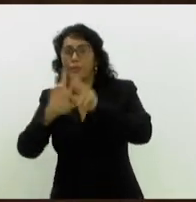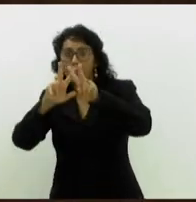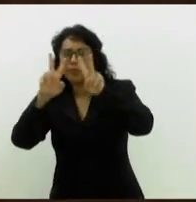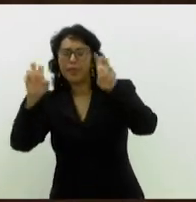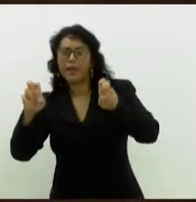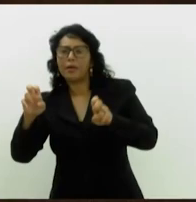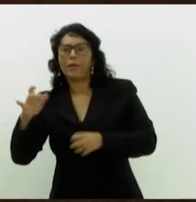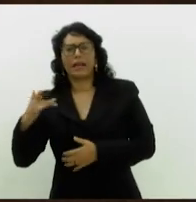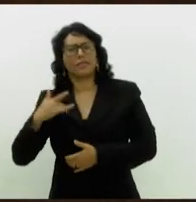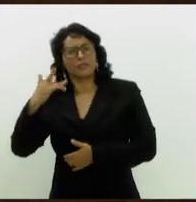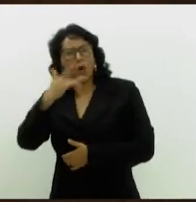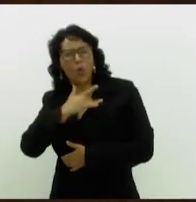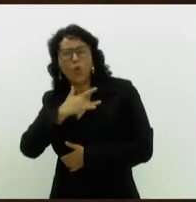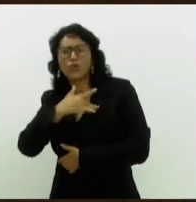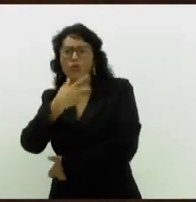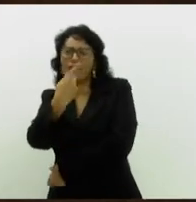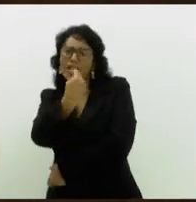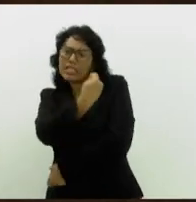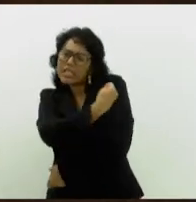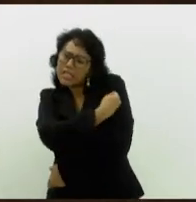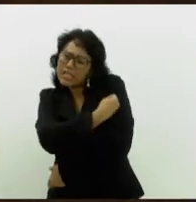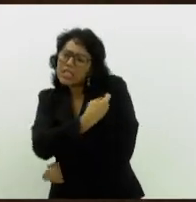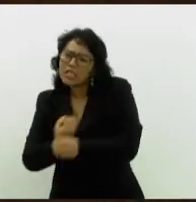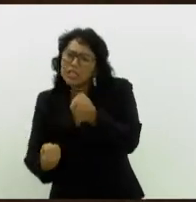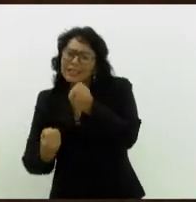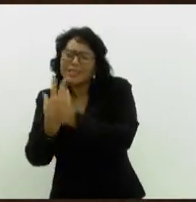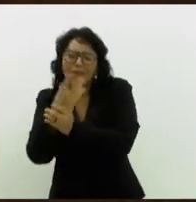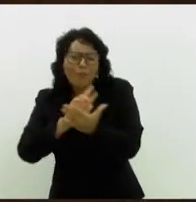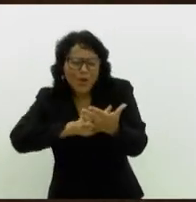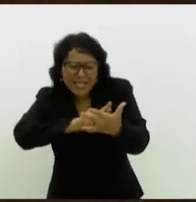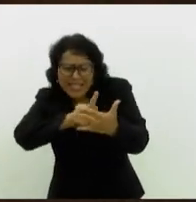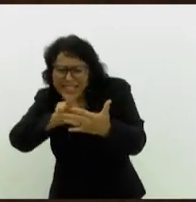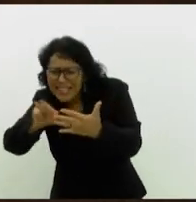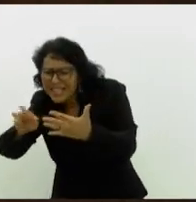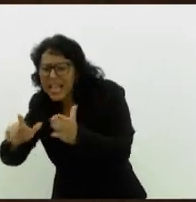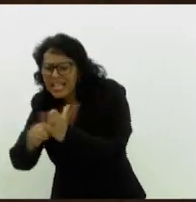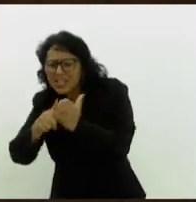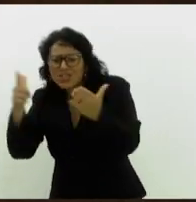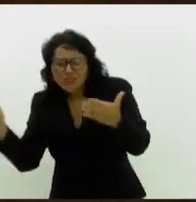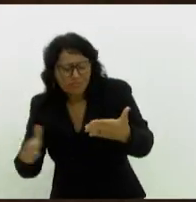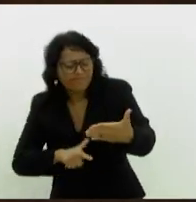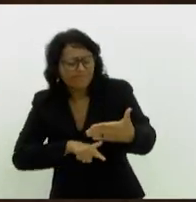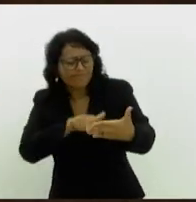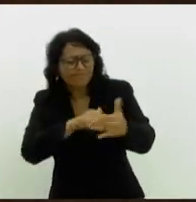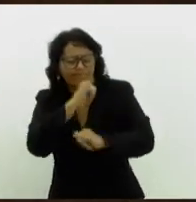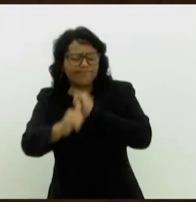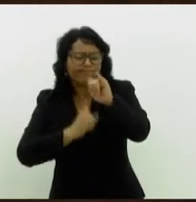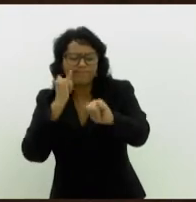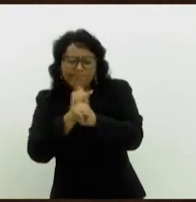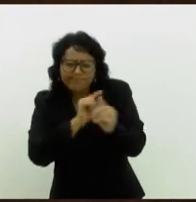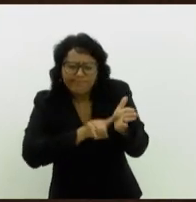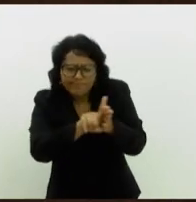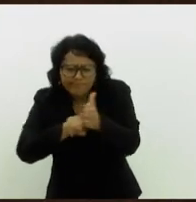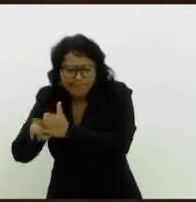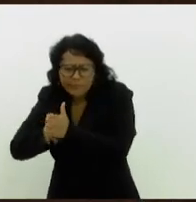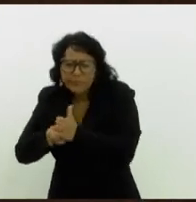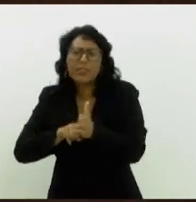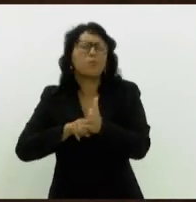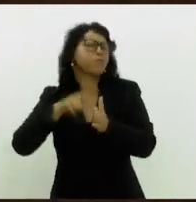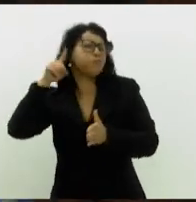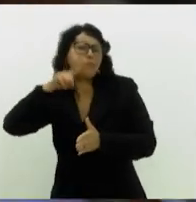etc há uma série de páginas científicas academias do Brasil dos Estados Unidos da